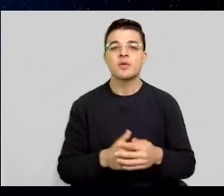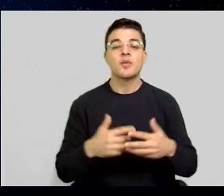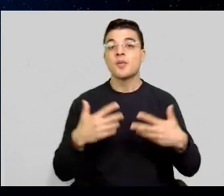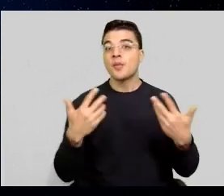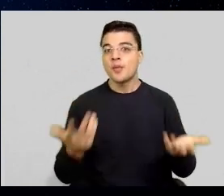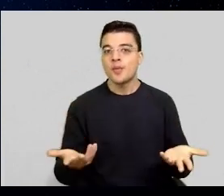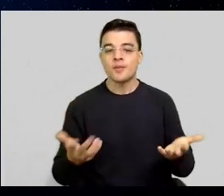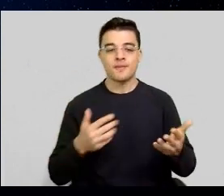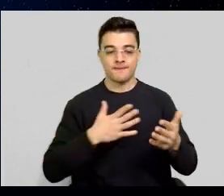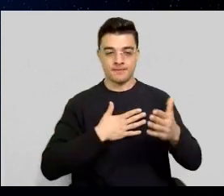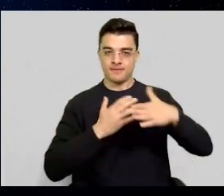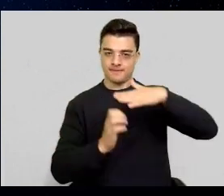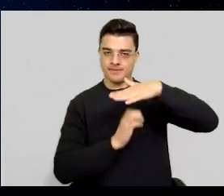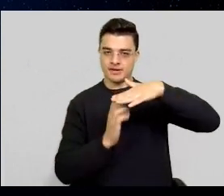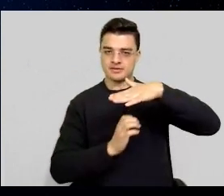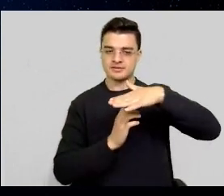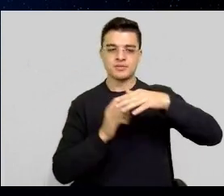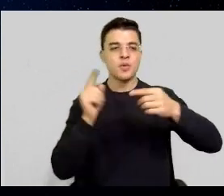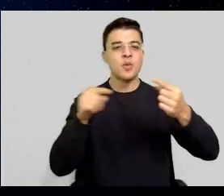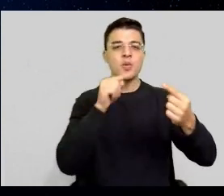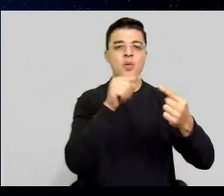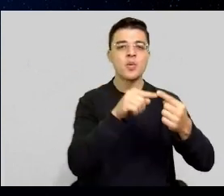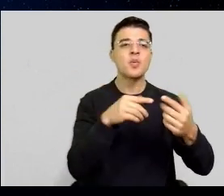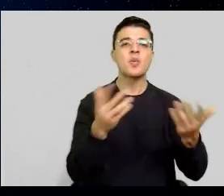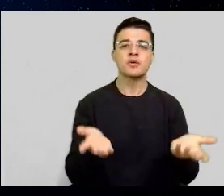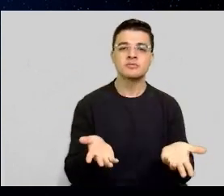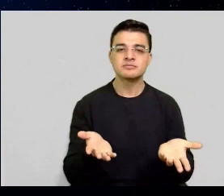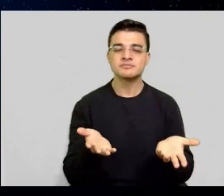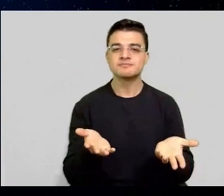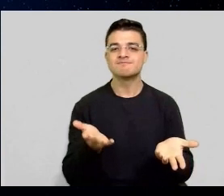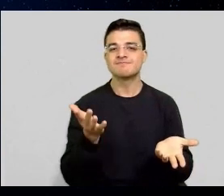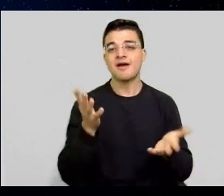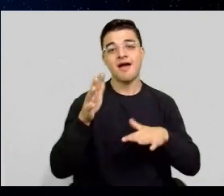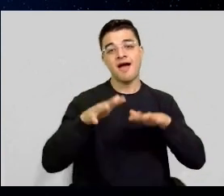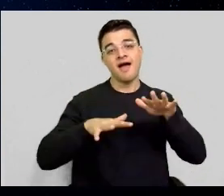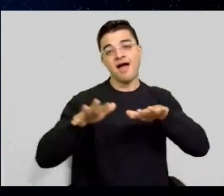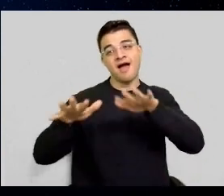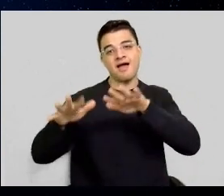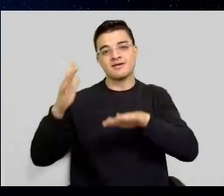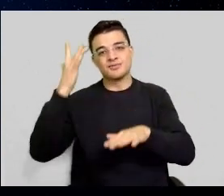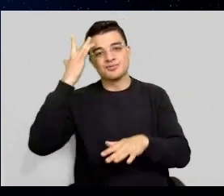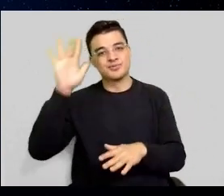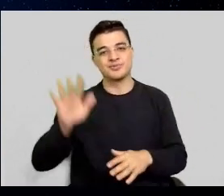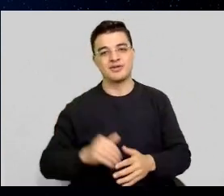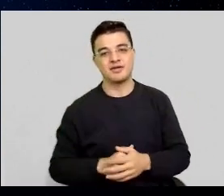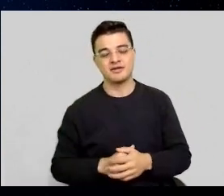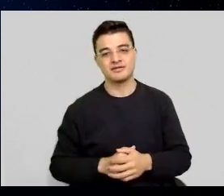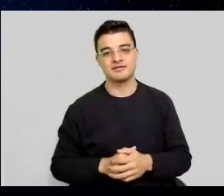nossa organização. E isso é muito importante quando nós